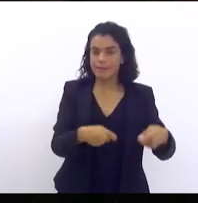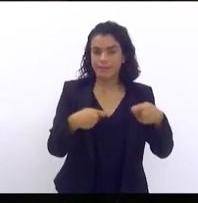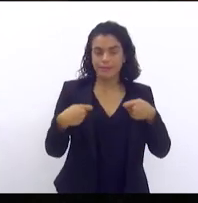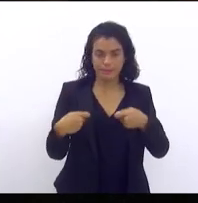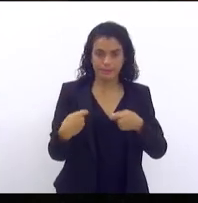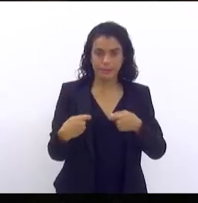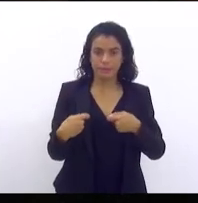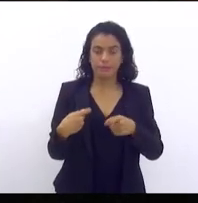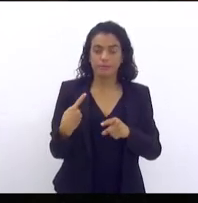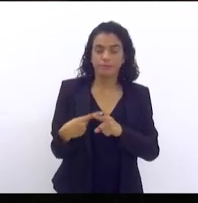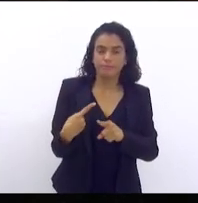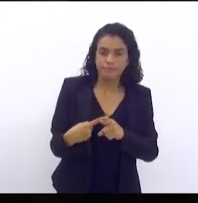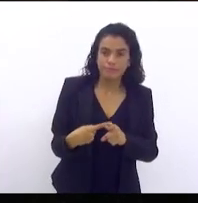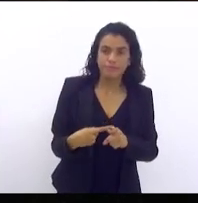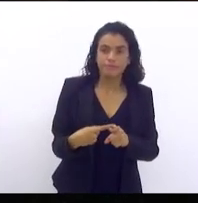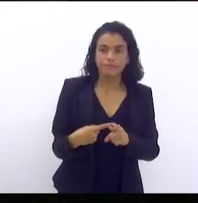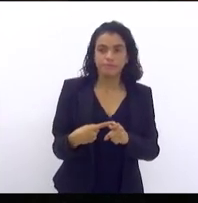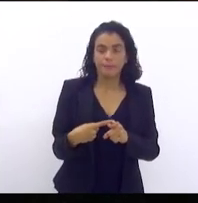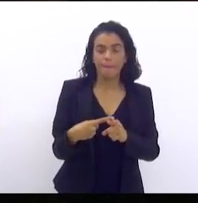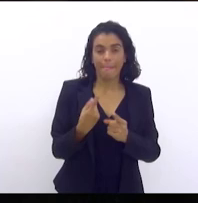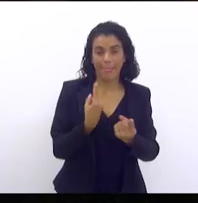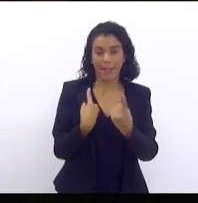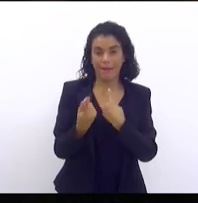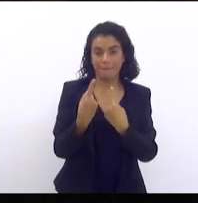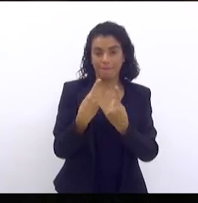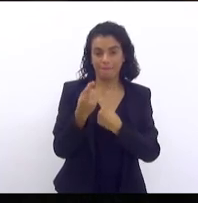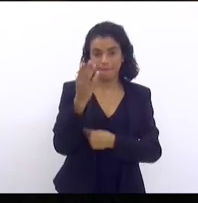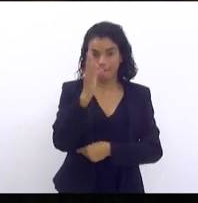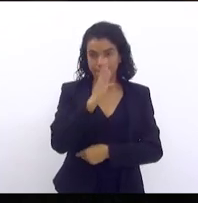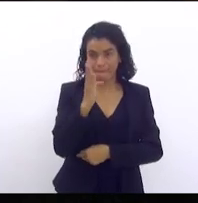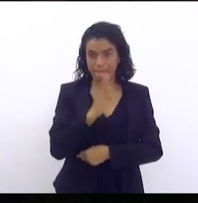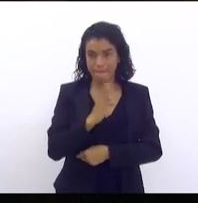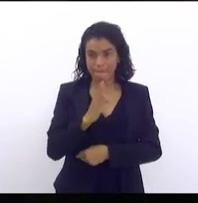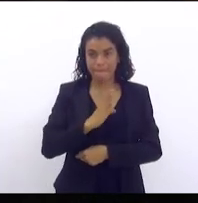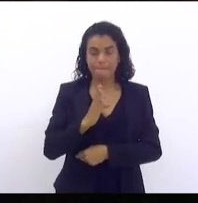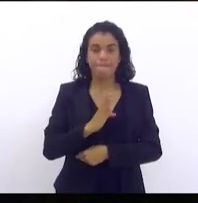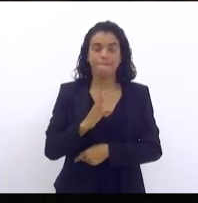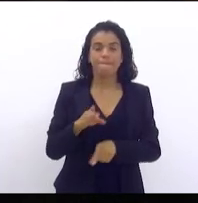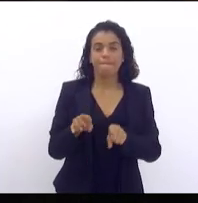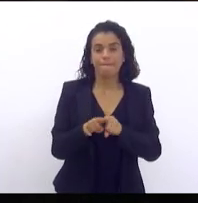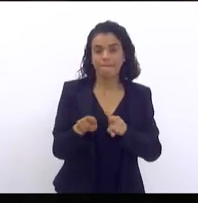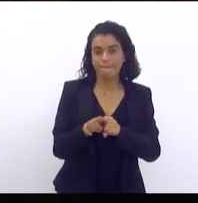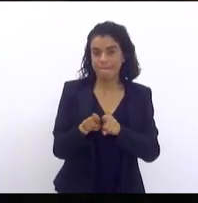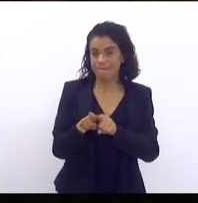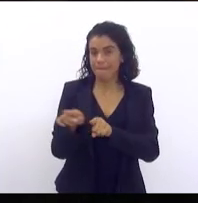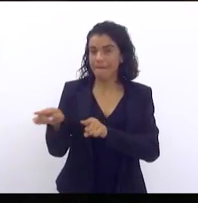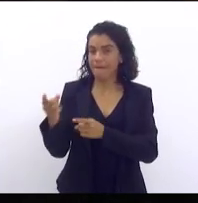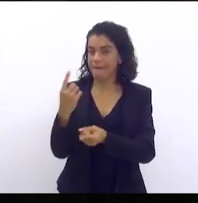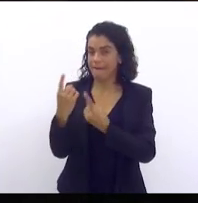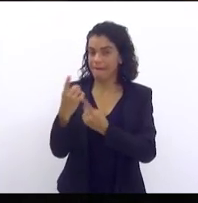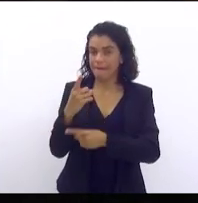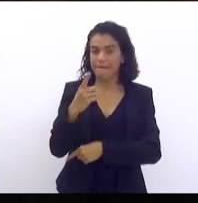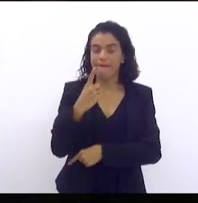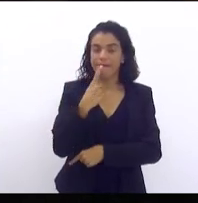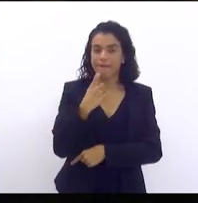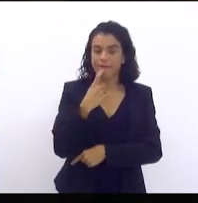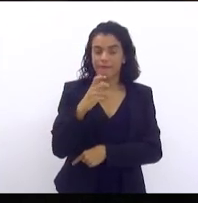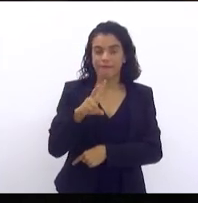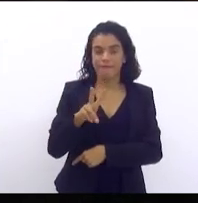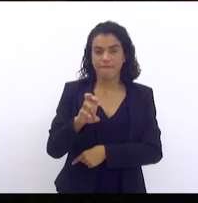porque a Avenida Brasil, né, e a Linha Vermelha, que são